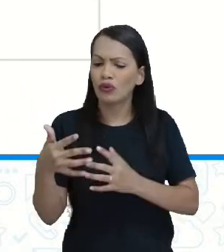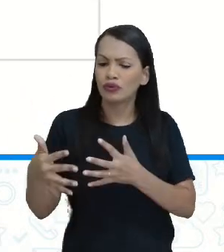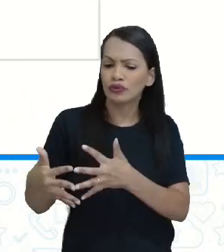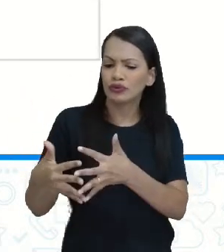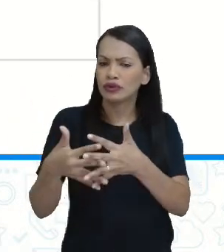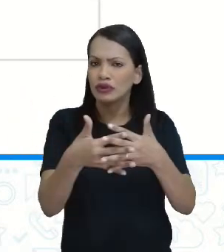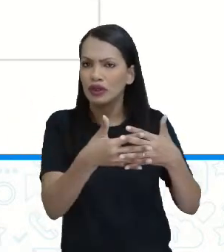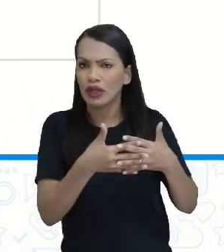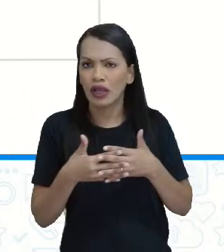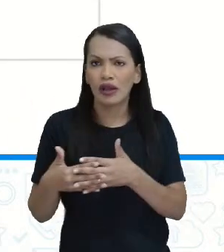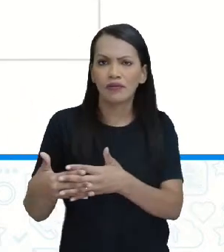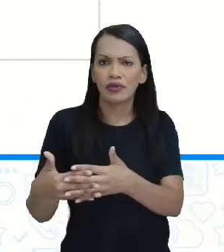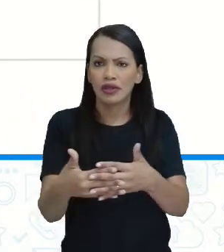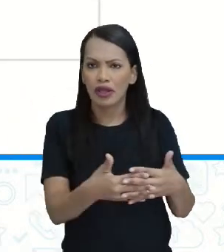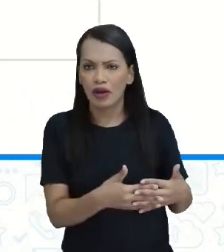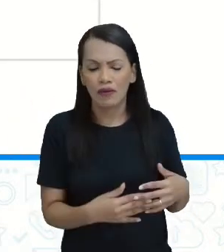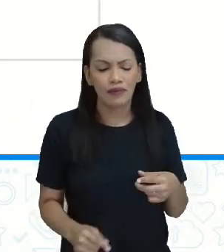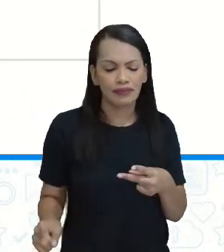4 carrinhos